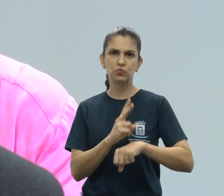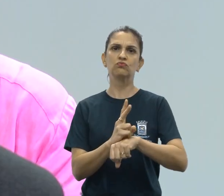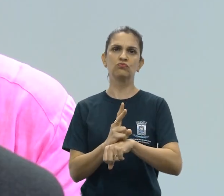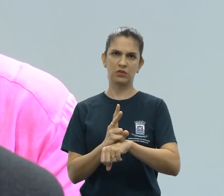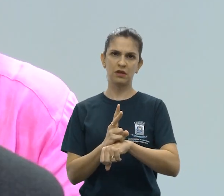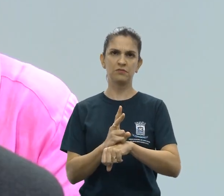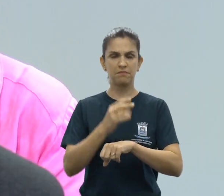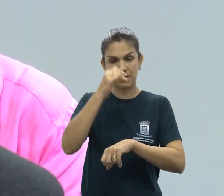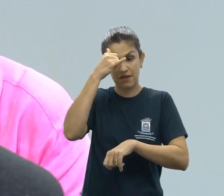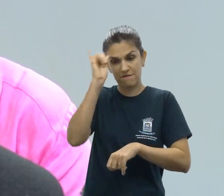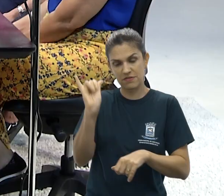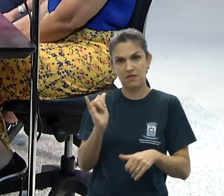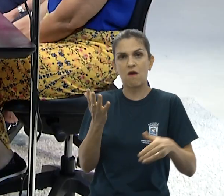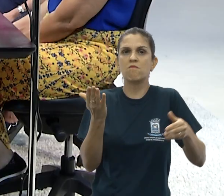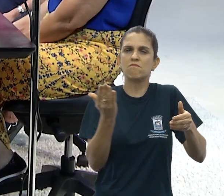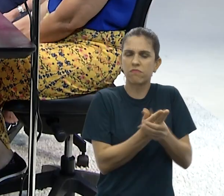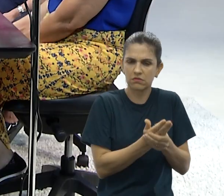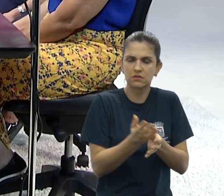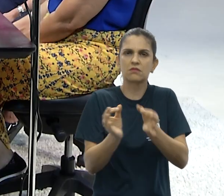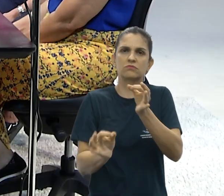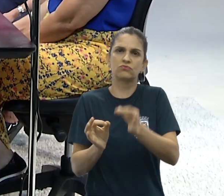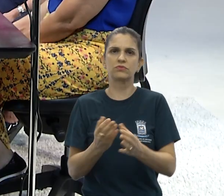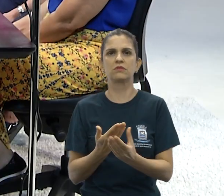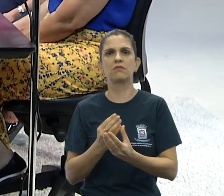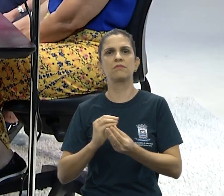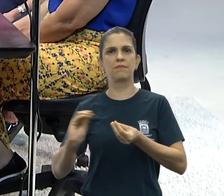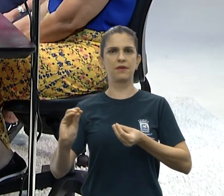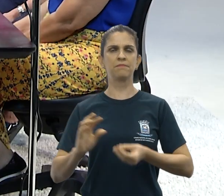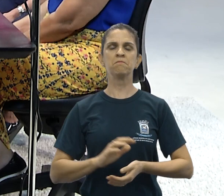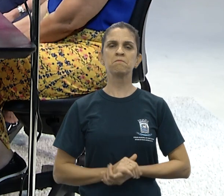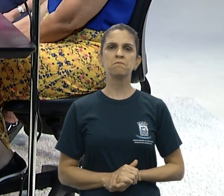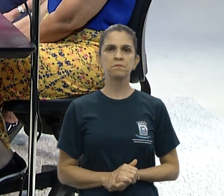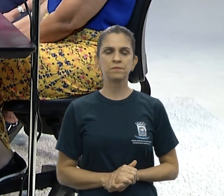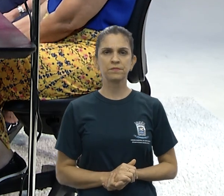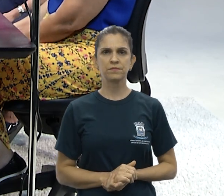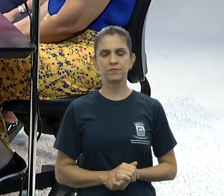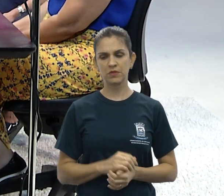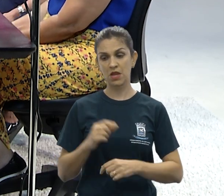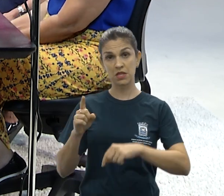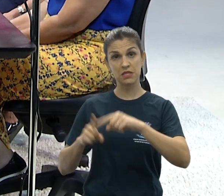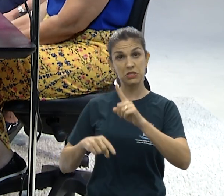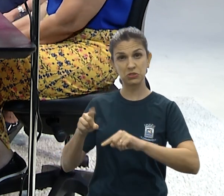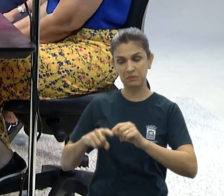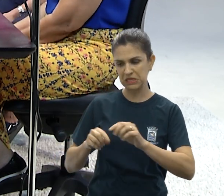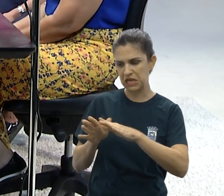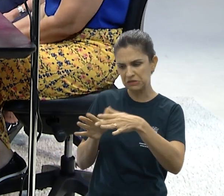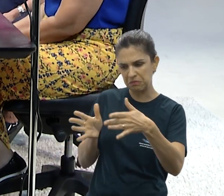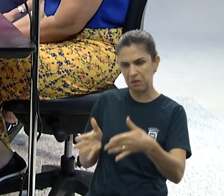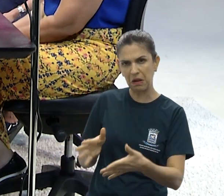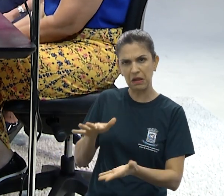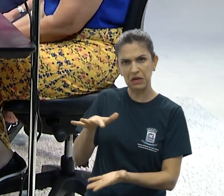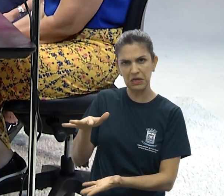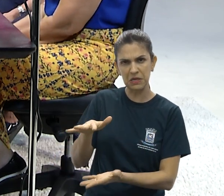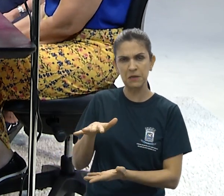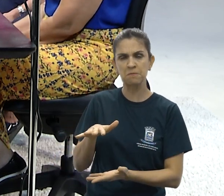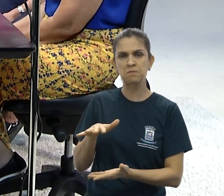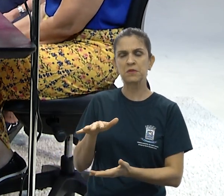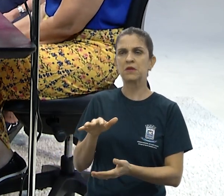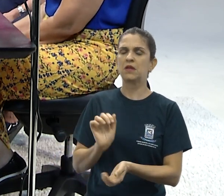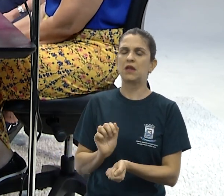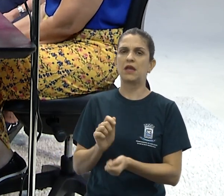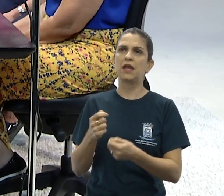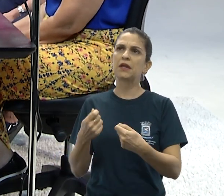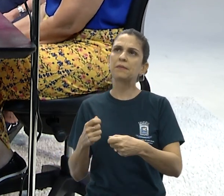ação. É nesse mesmo aparelho que você estava comentando com a gente a respeito de não poder mais utilizar, que vai ter que